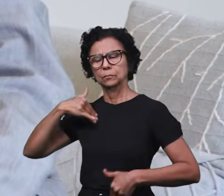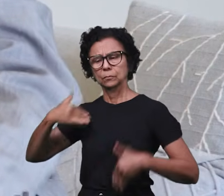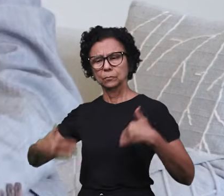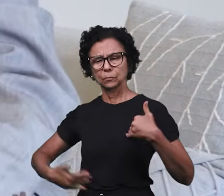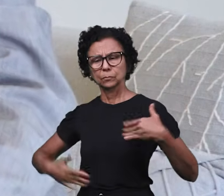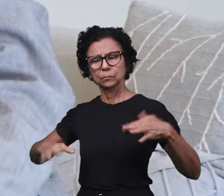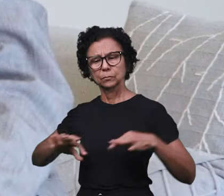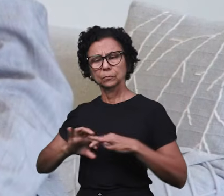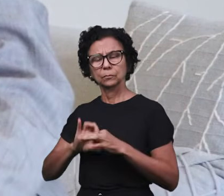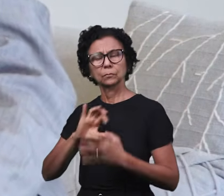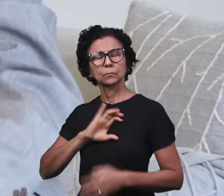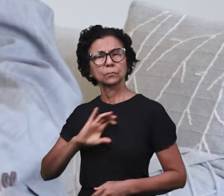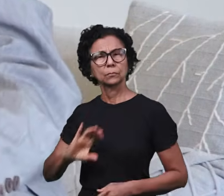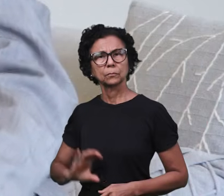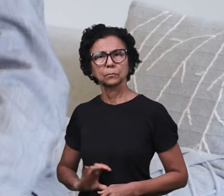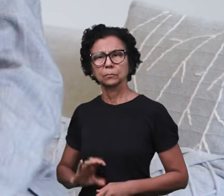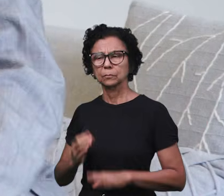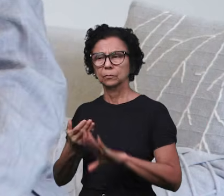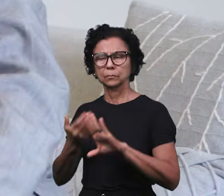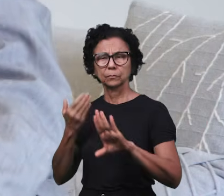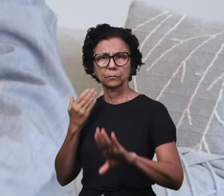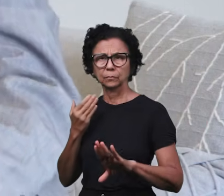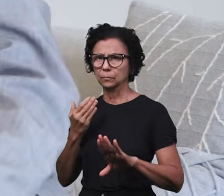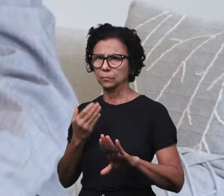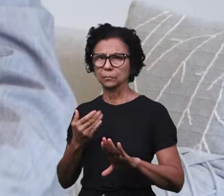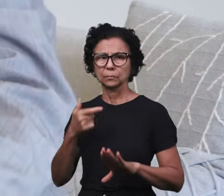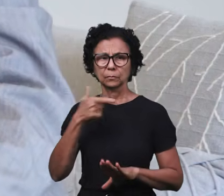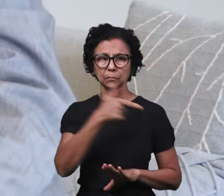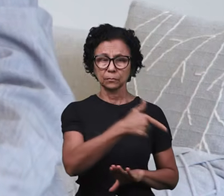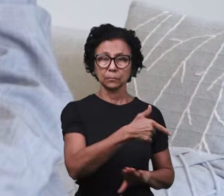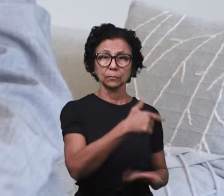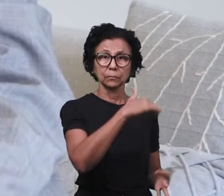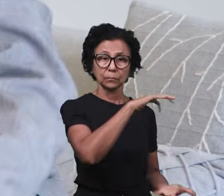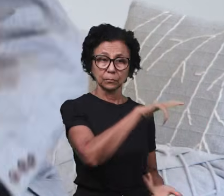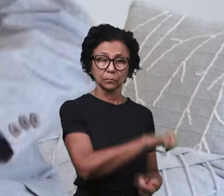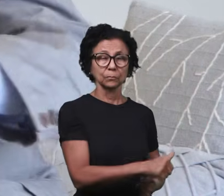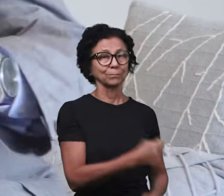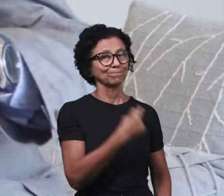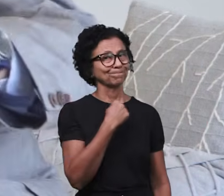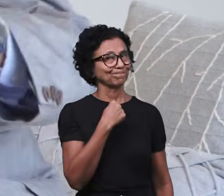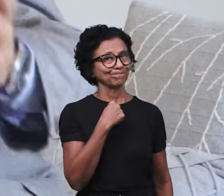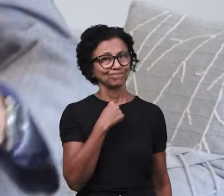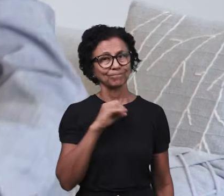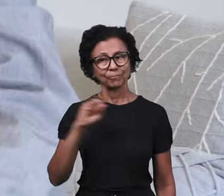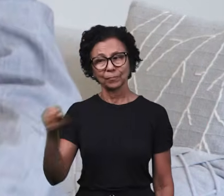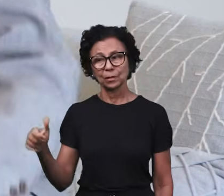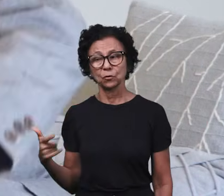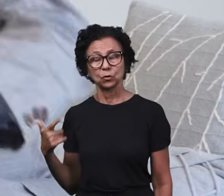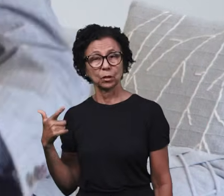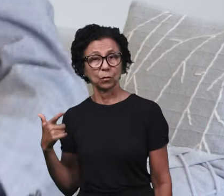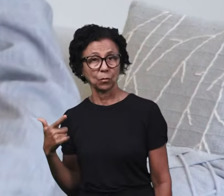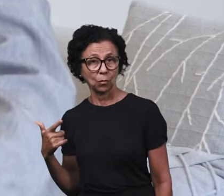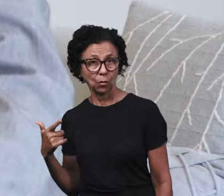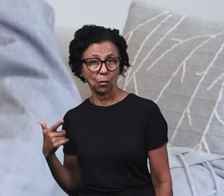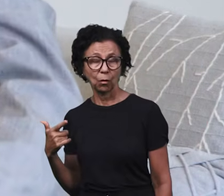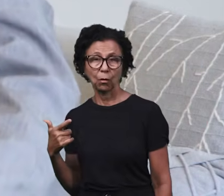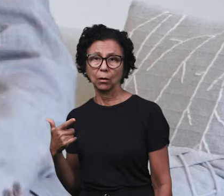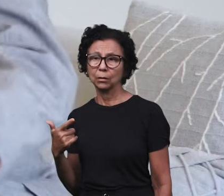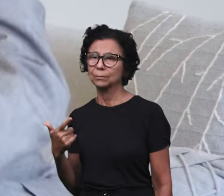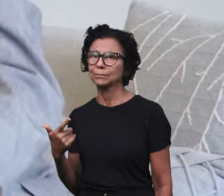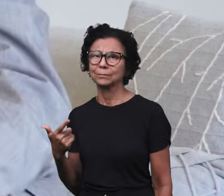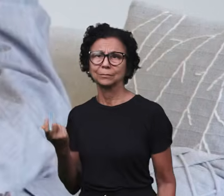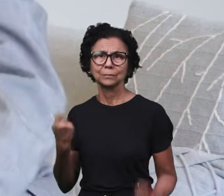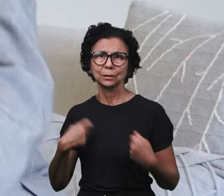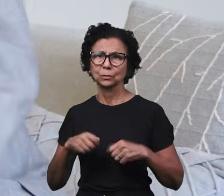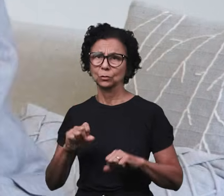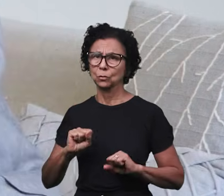do Senhor, no corpo de Cristo, em comunhão. Ele não pode se afastar para as caçadas do mundo. Jacó não precisou